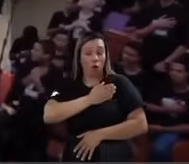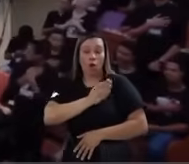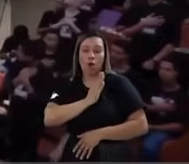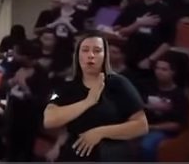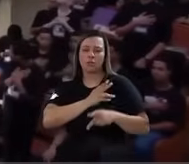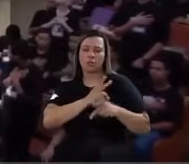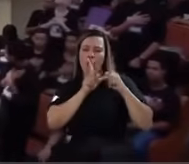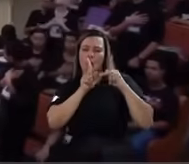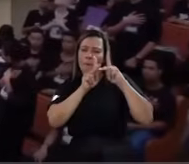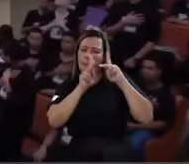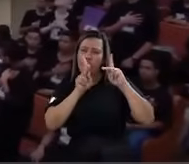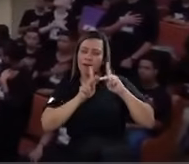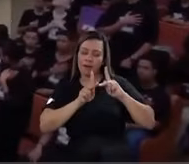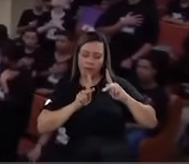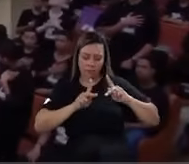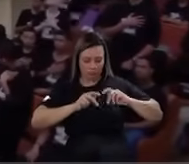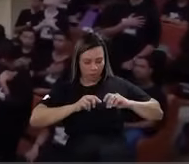paz